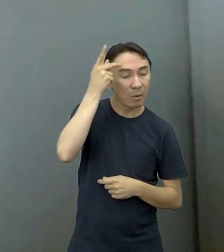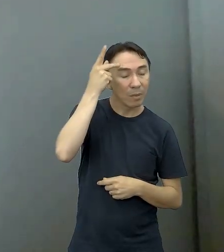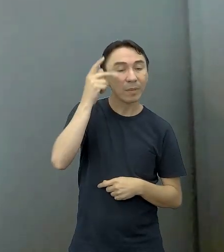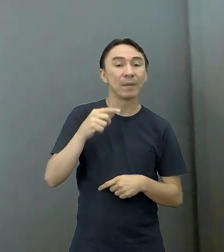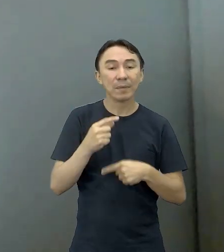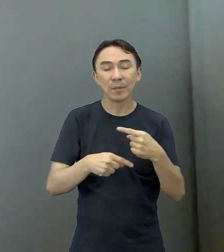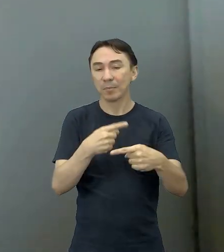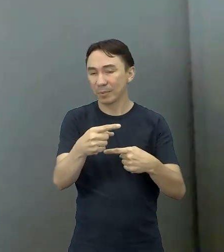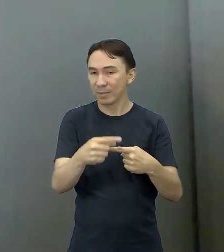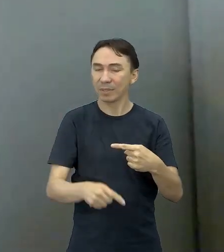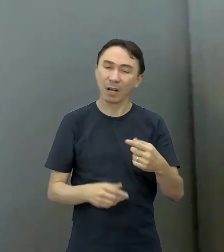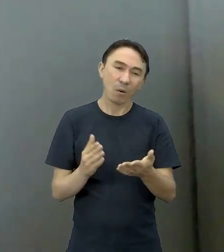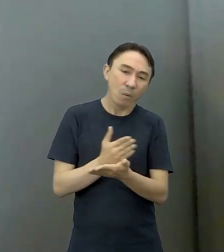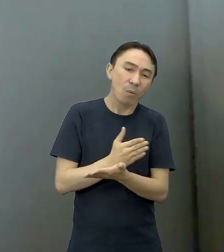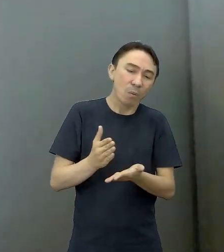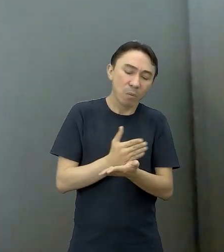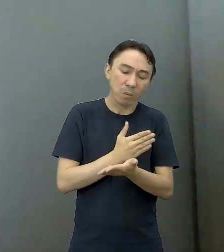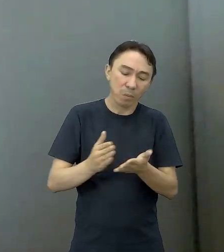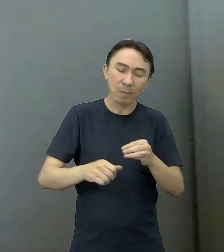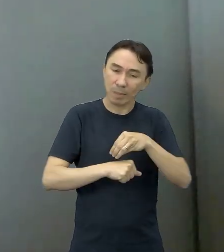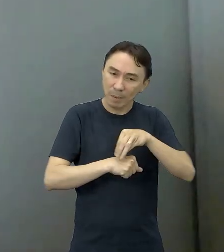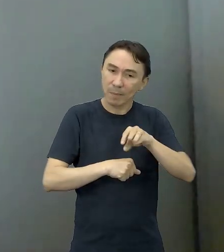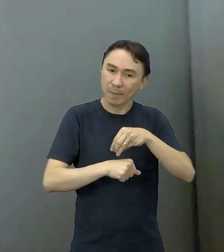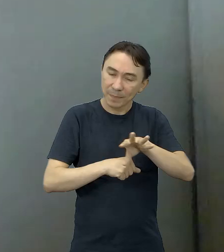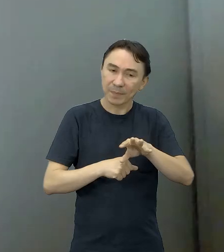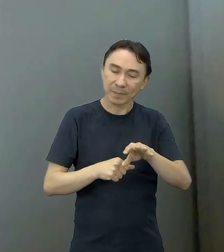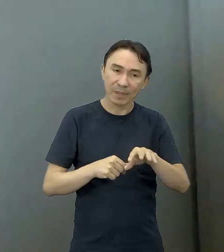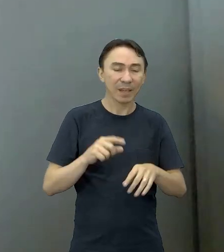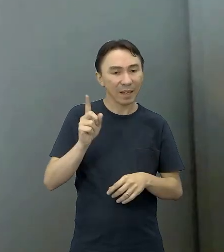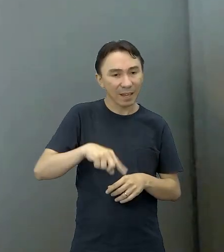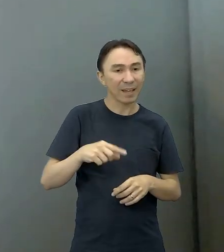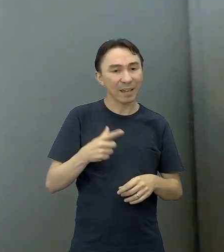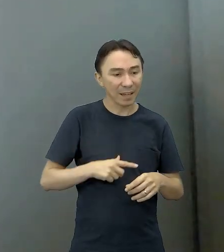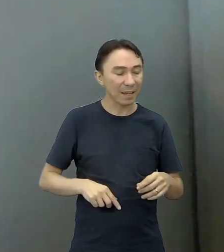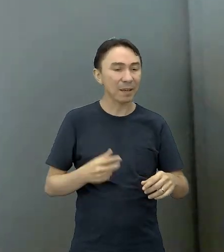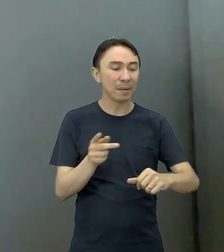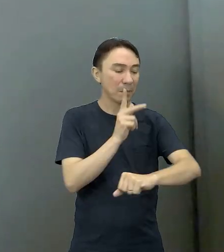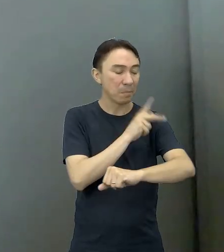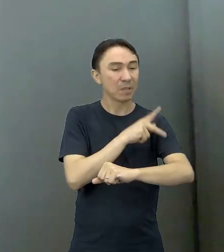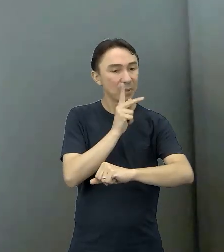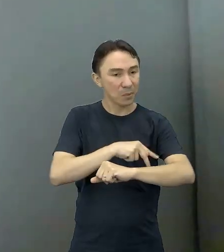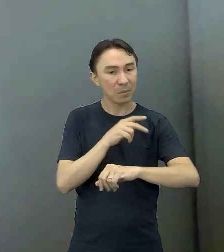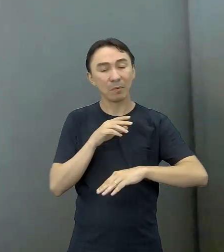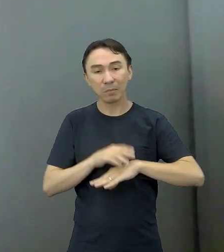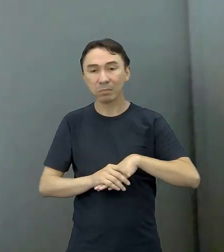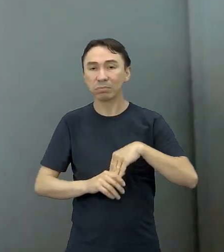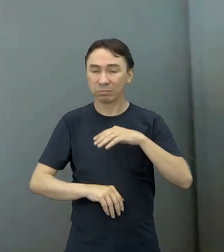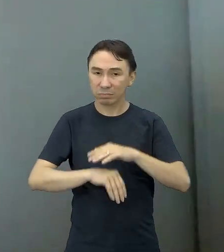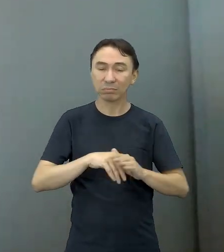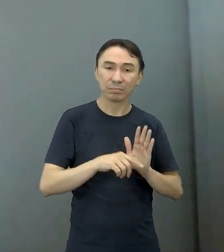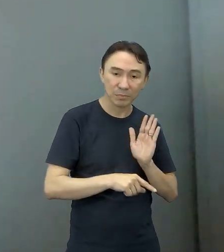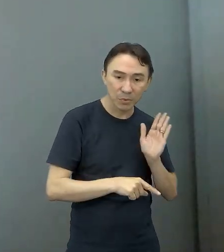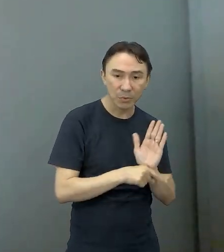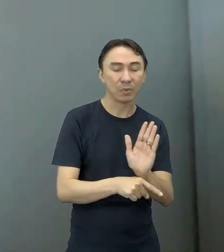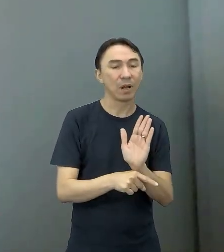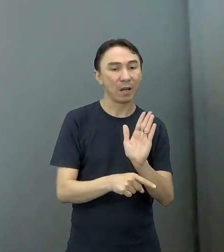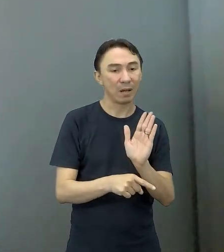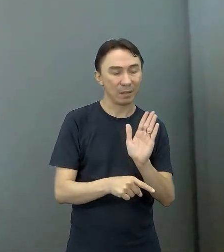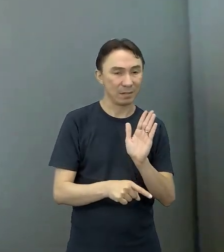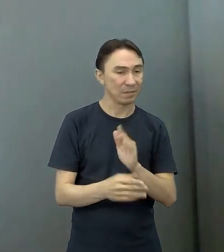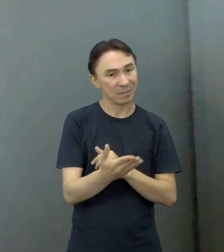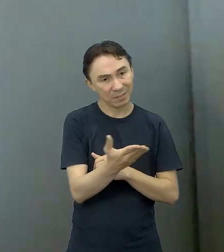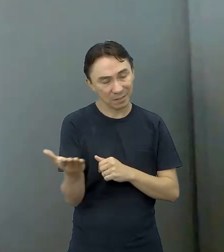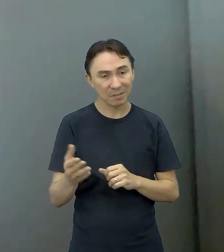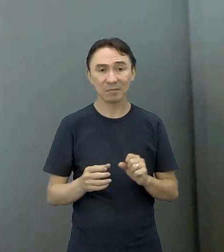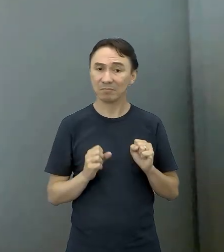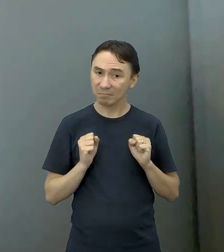sugerir algumas ações pedagógicas que podem ser aí, de certa maneira, também aproveitadas por vocês